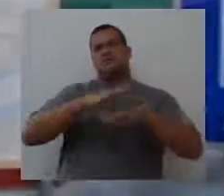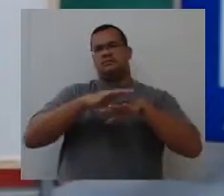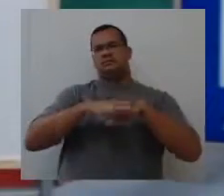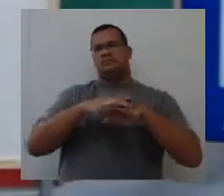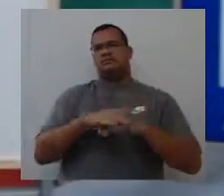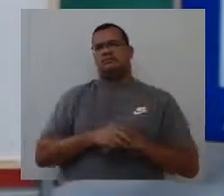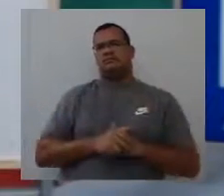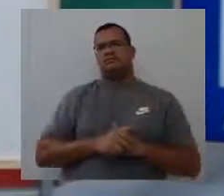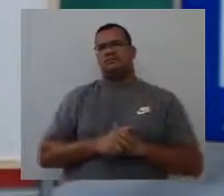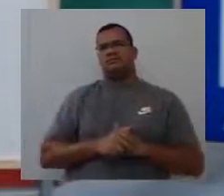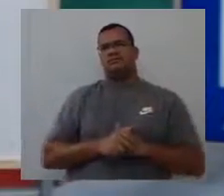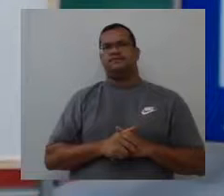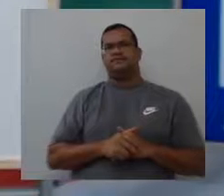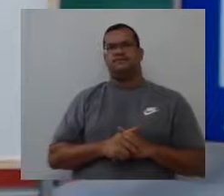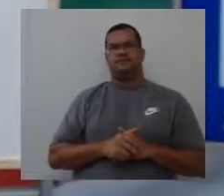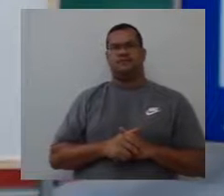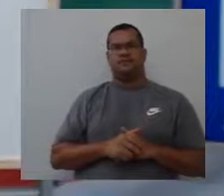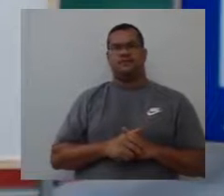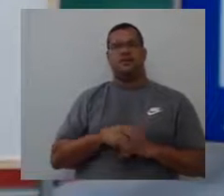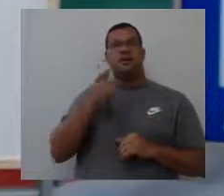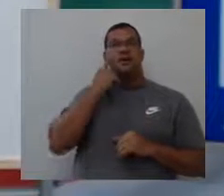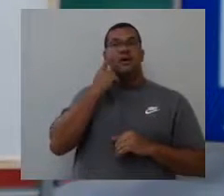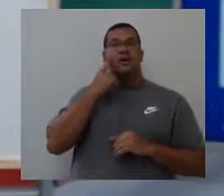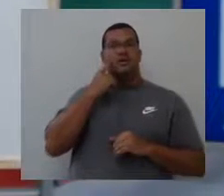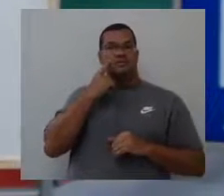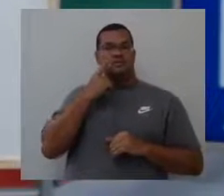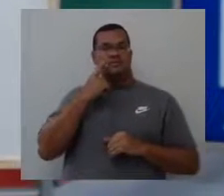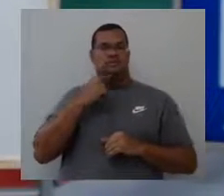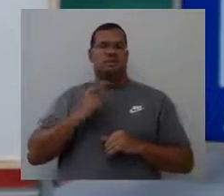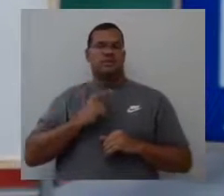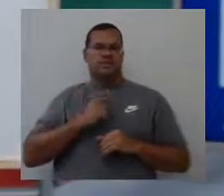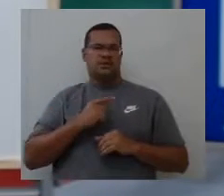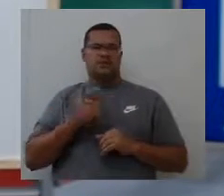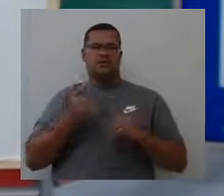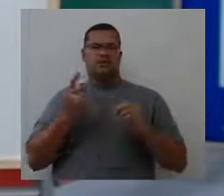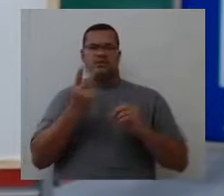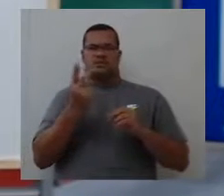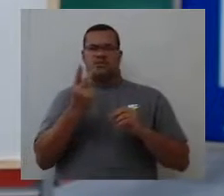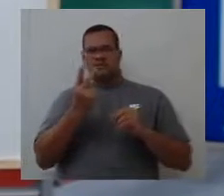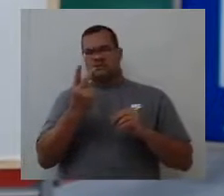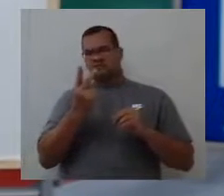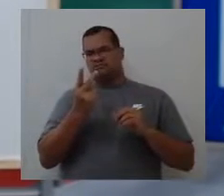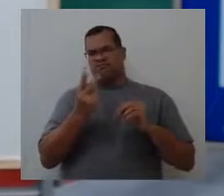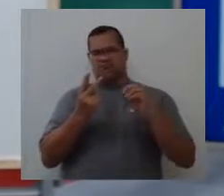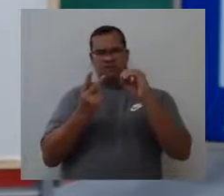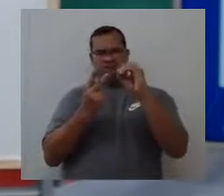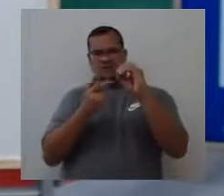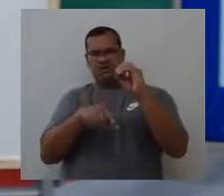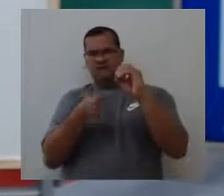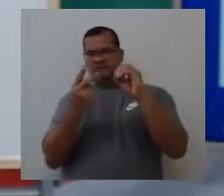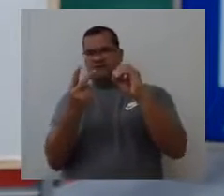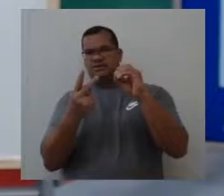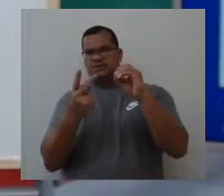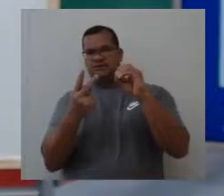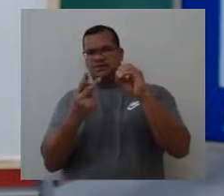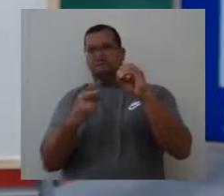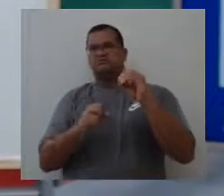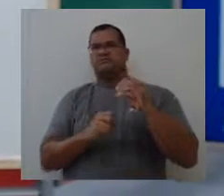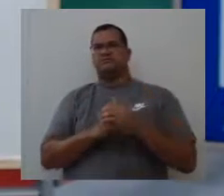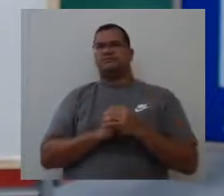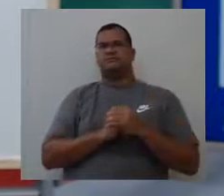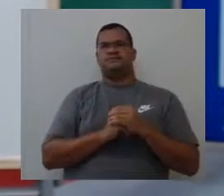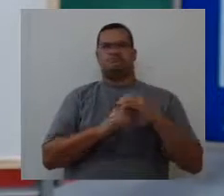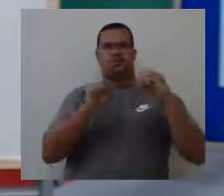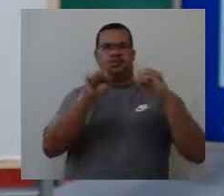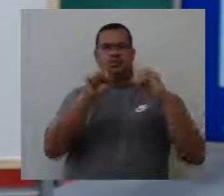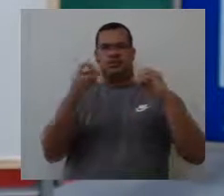Observe. Aqui eu tenho, olhe bem, duas casas decimais depois da vírgula, beleza? Então, ó, eu tenho